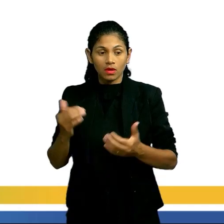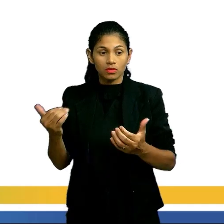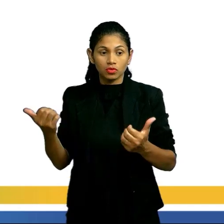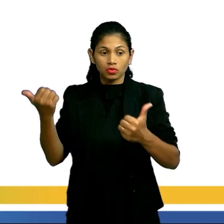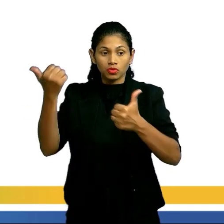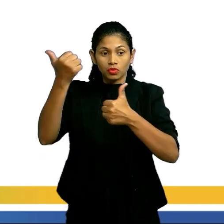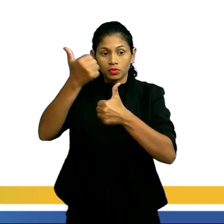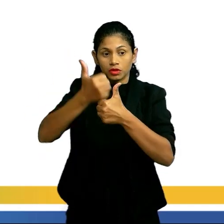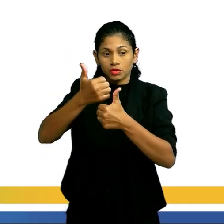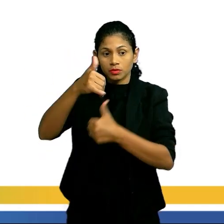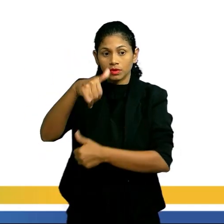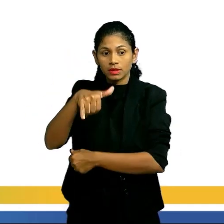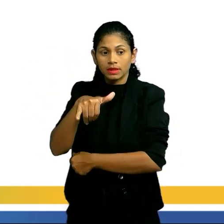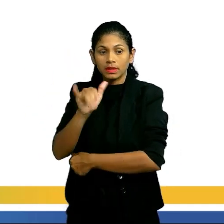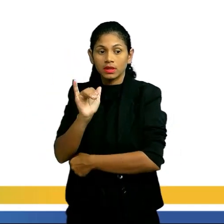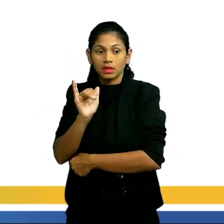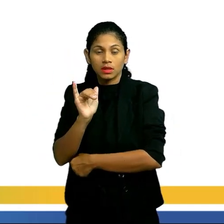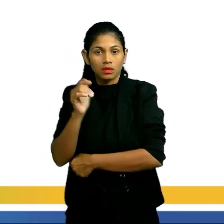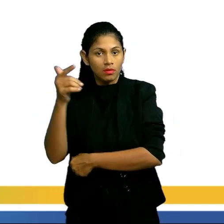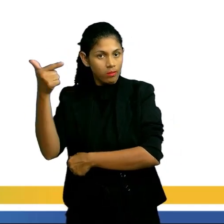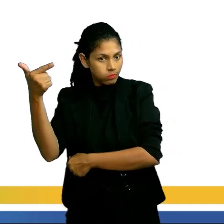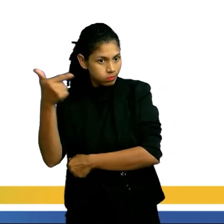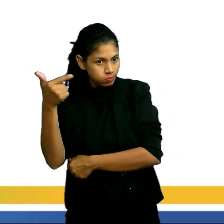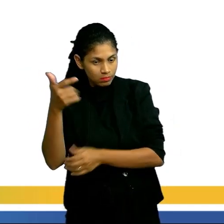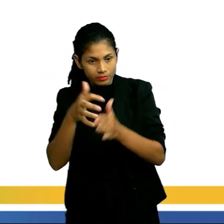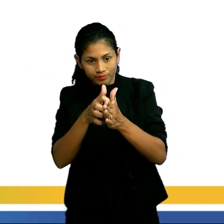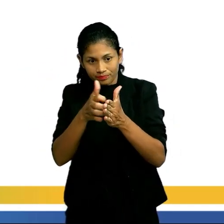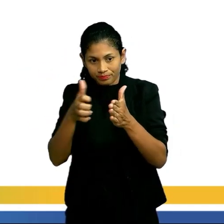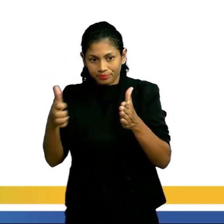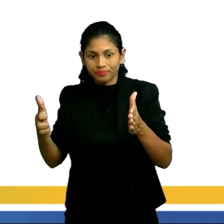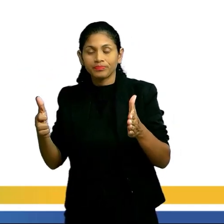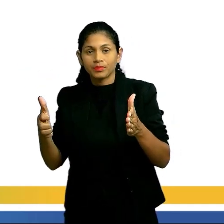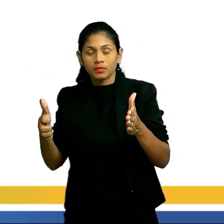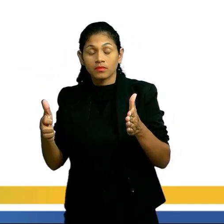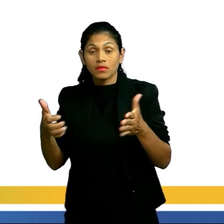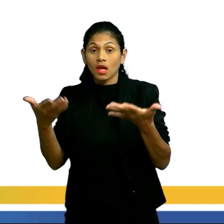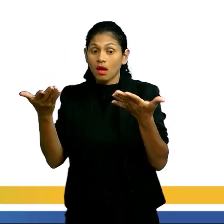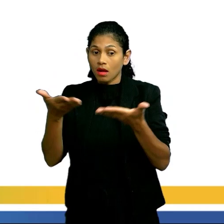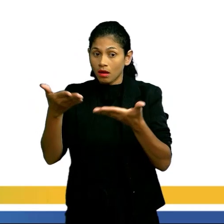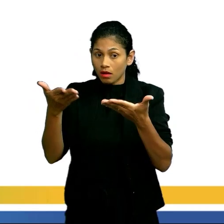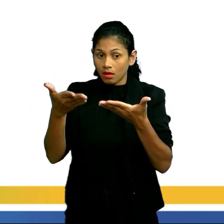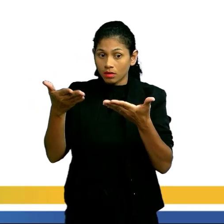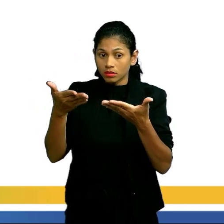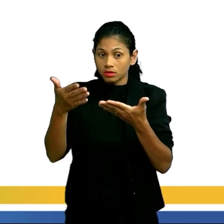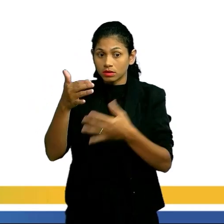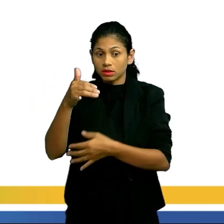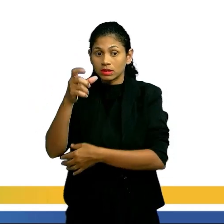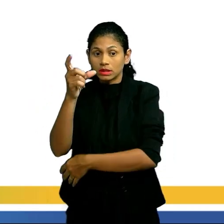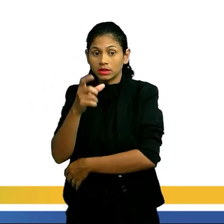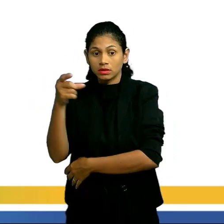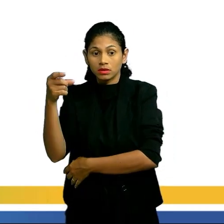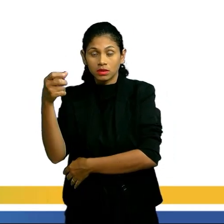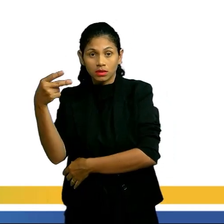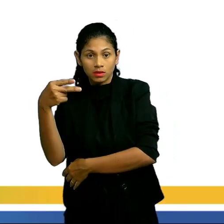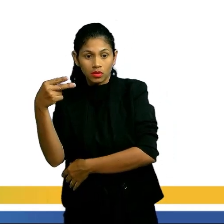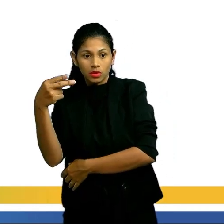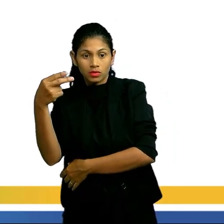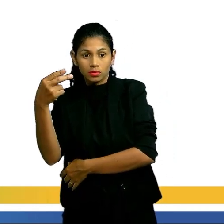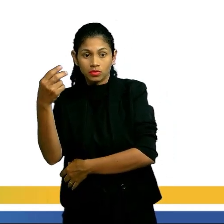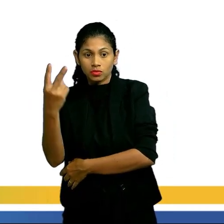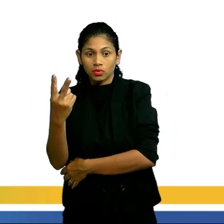X igual a 2y menos 3, nós vimos ali quando isolamos. Agora vai ser x igual